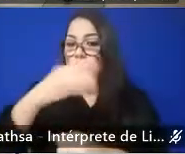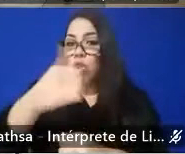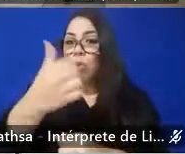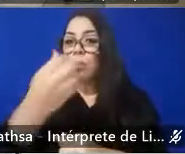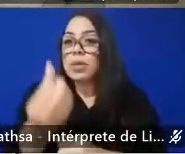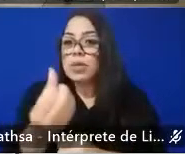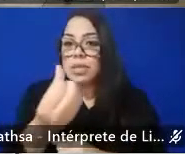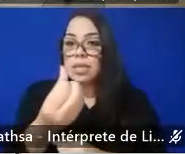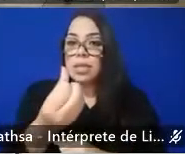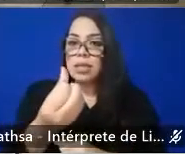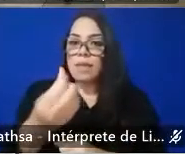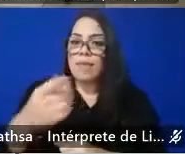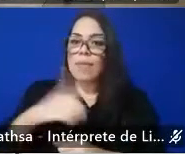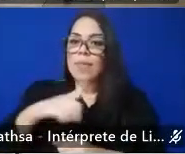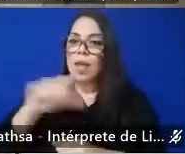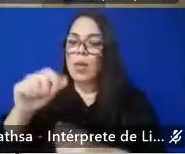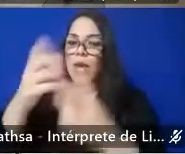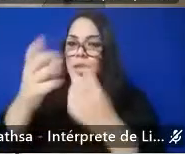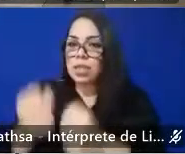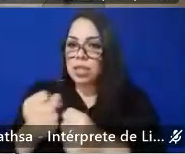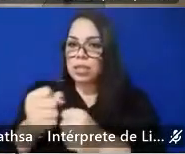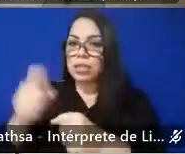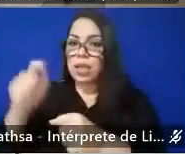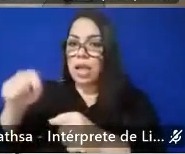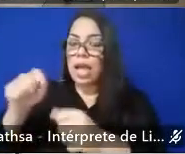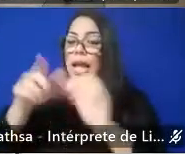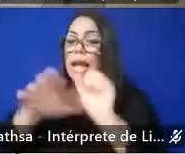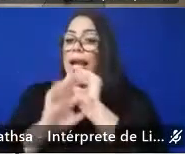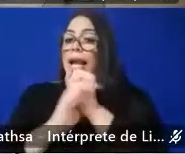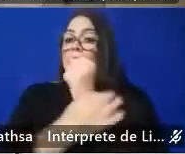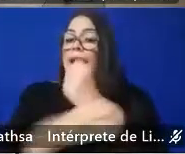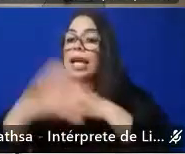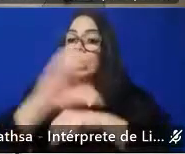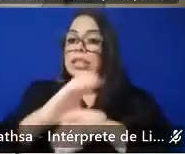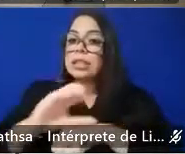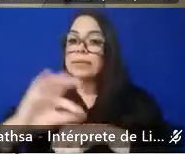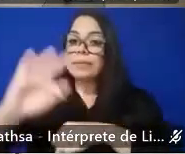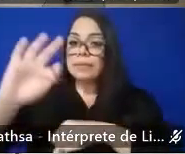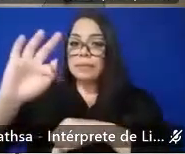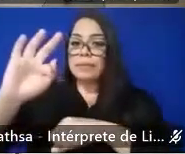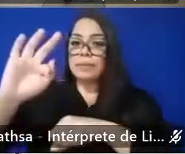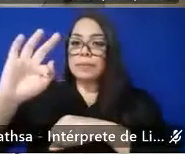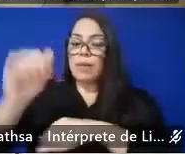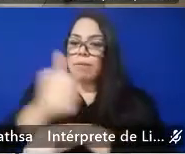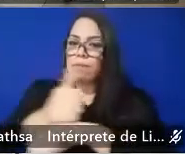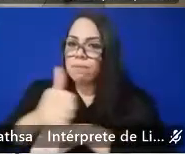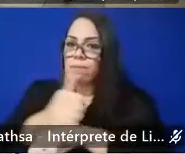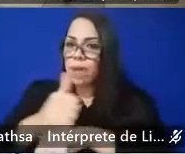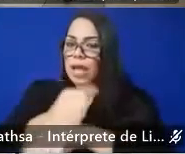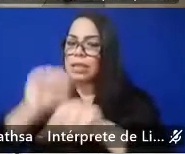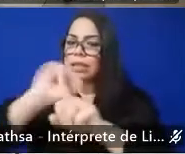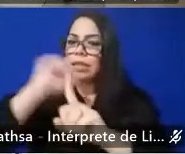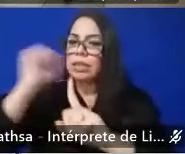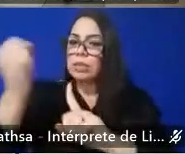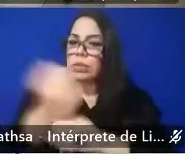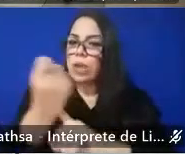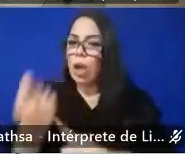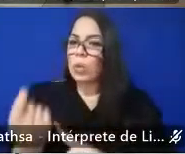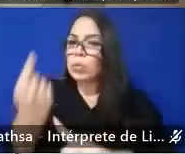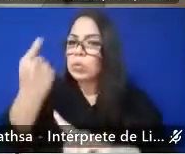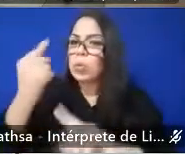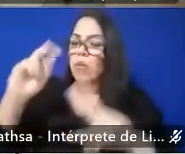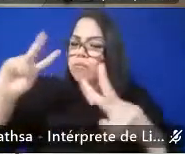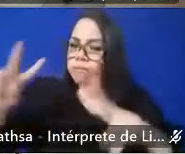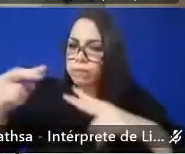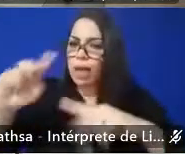reconheceu que as corregedorias são garantias constitucionais fundamentais da sociedade do indivíduo voltadas para